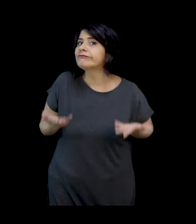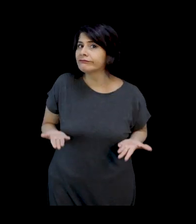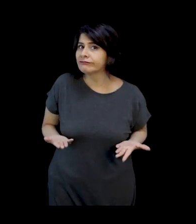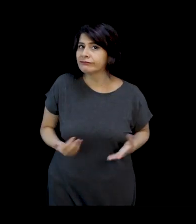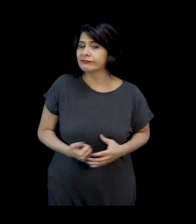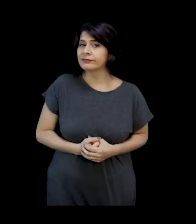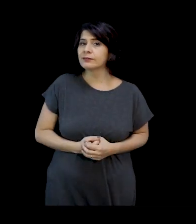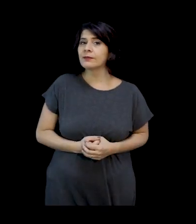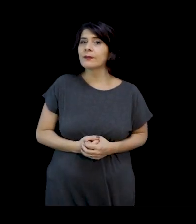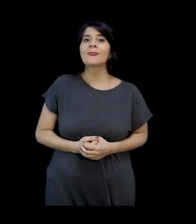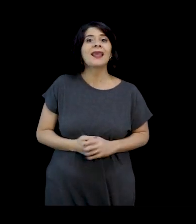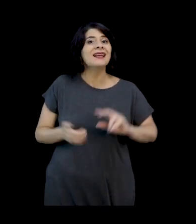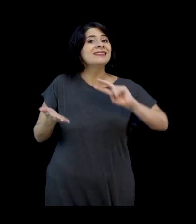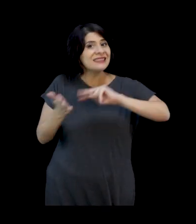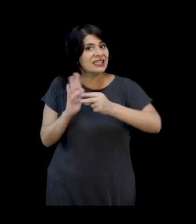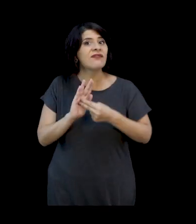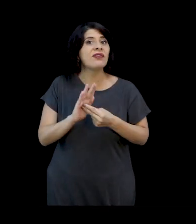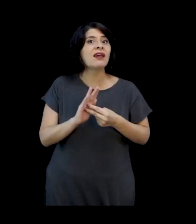que aquilo